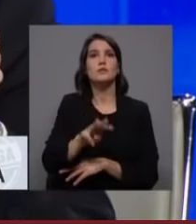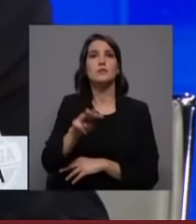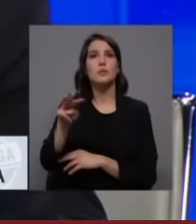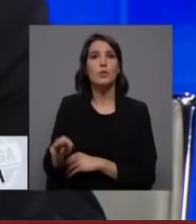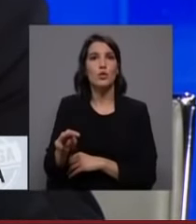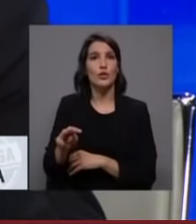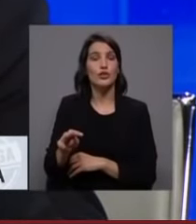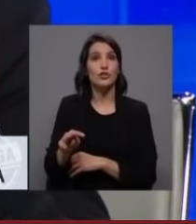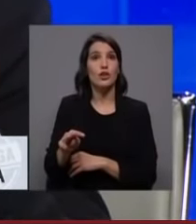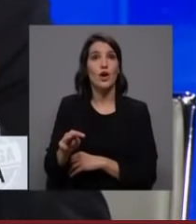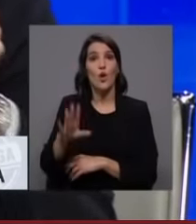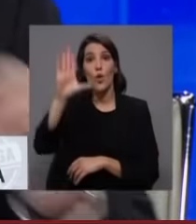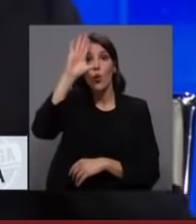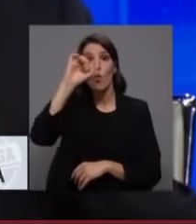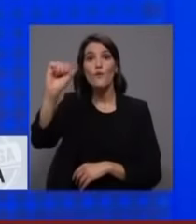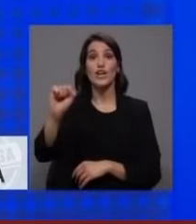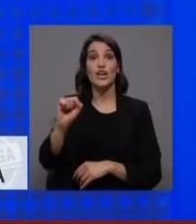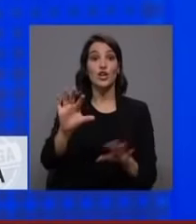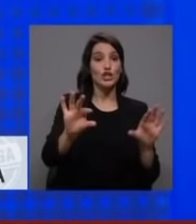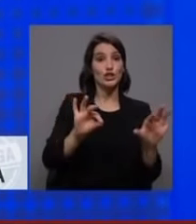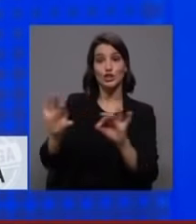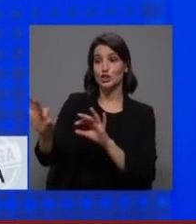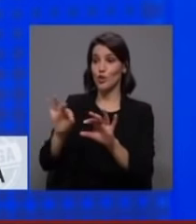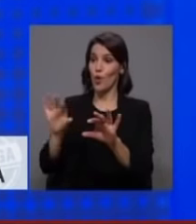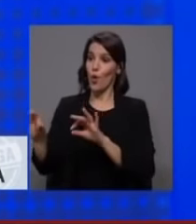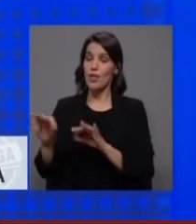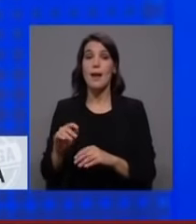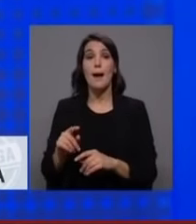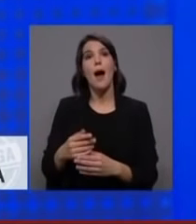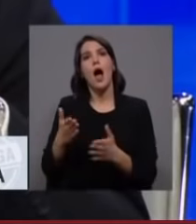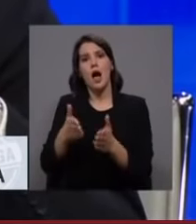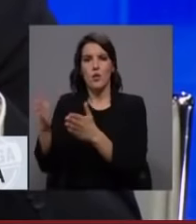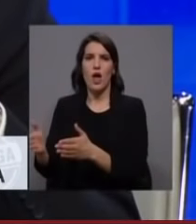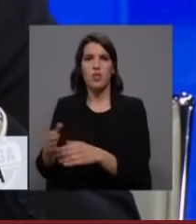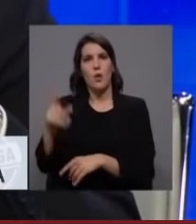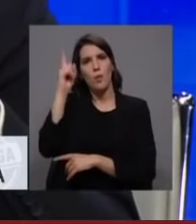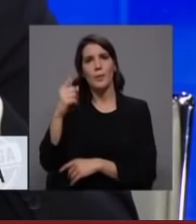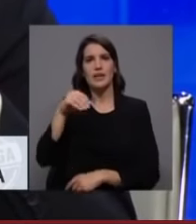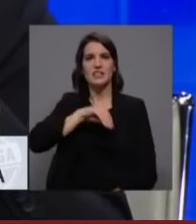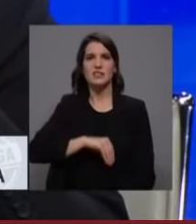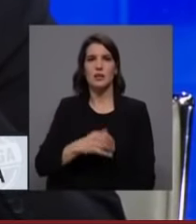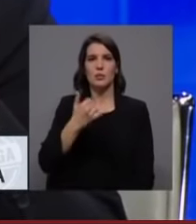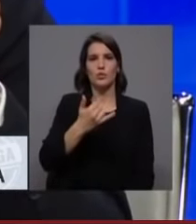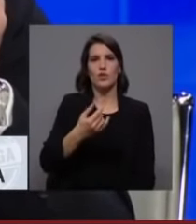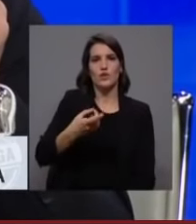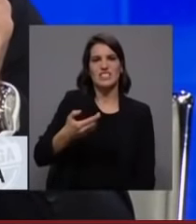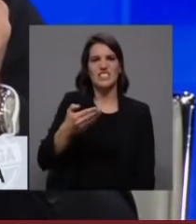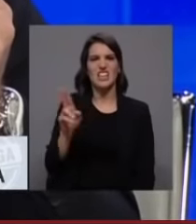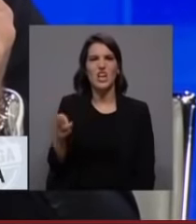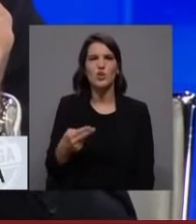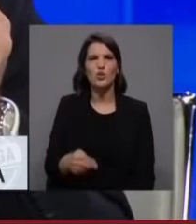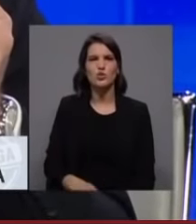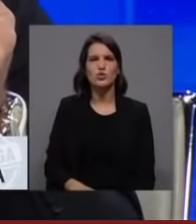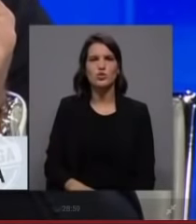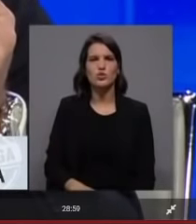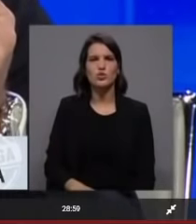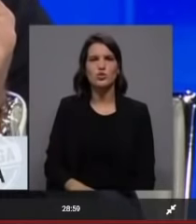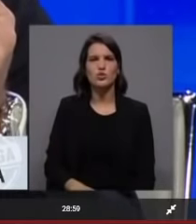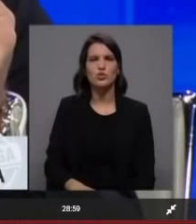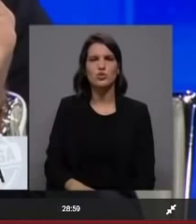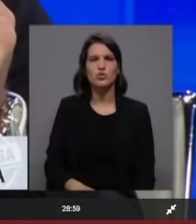só as nomeações do governos temos bombeiros recebe 297 Euro Este é o seu